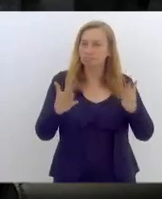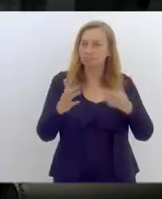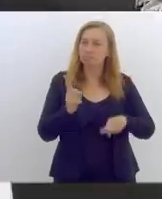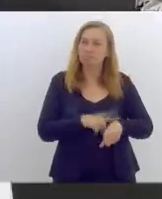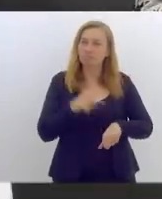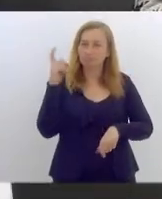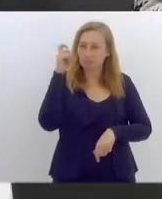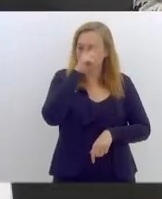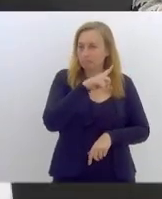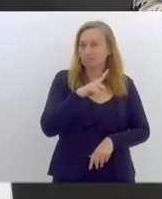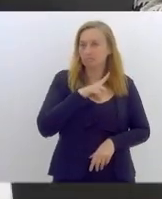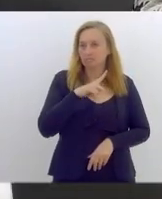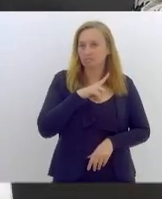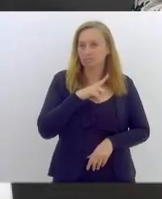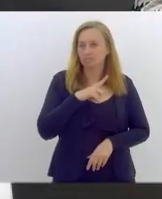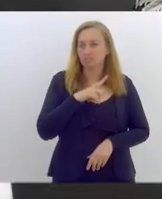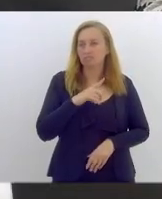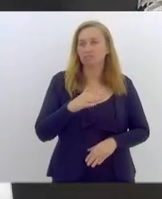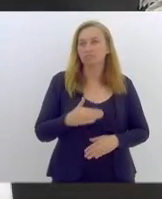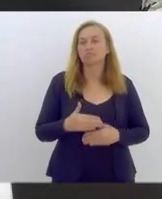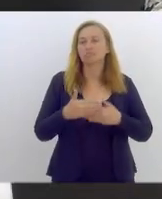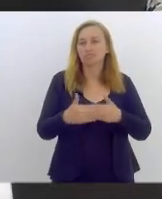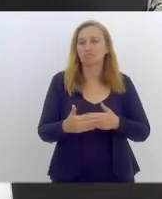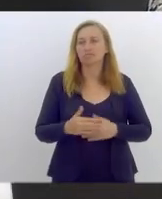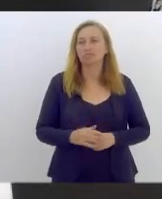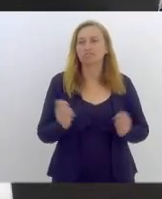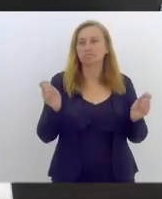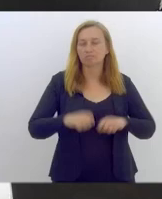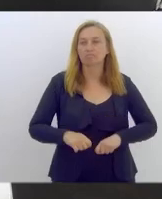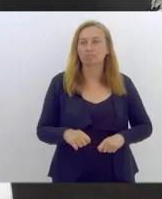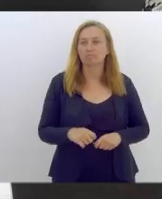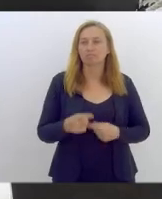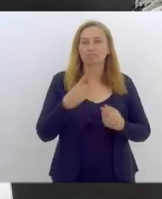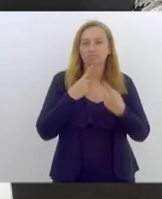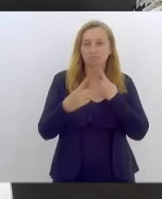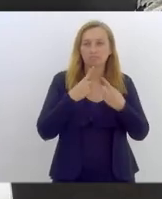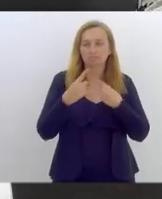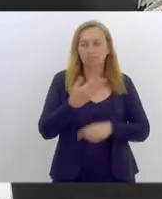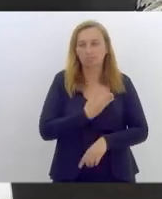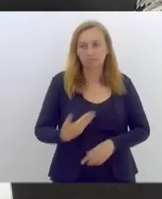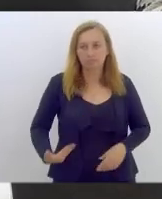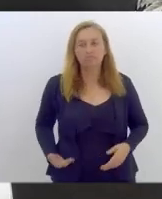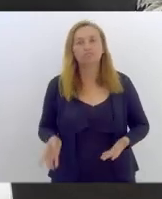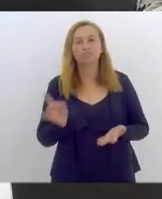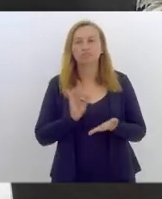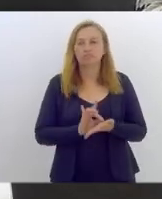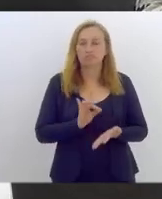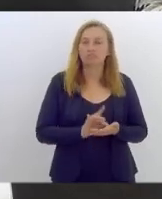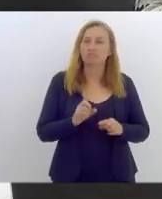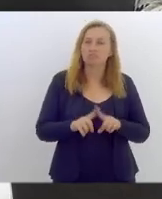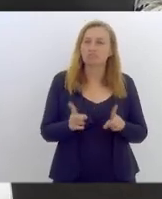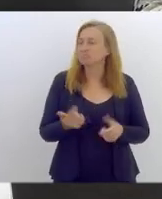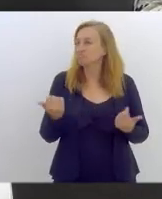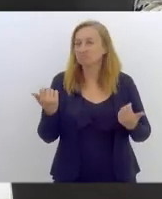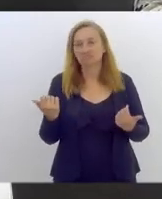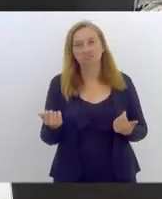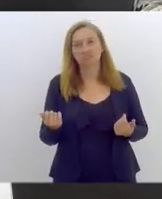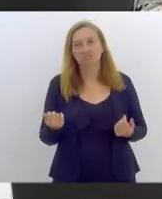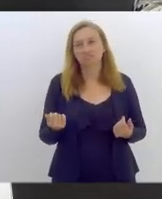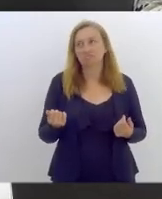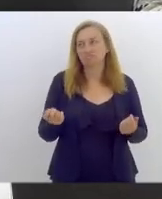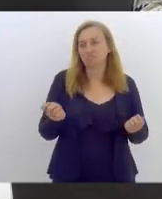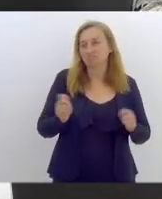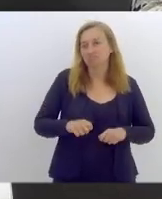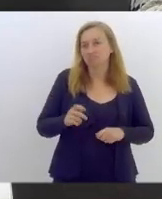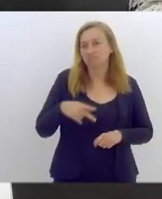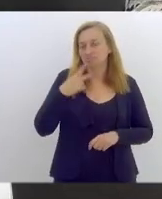difíceis estão aí vindo pela frente, com a possibilidade de diálogo com o governo, é bem verdade, mas não há possibilidade de falar